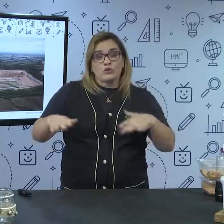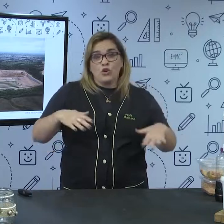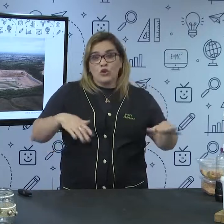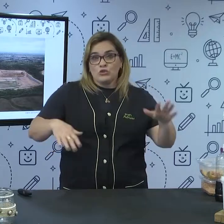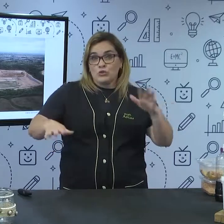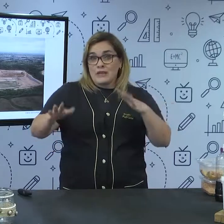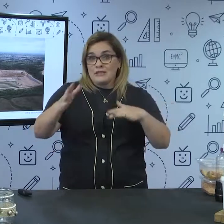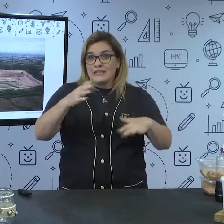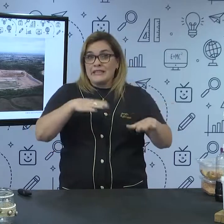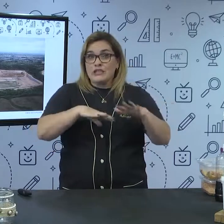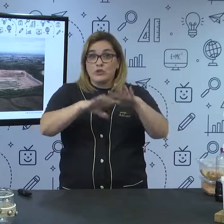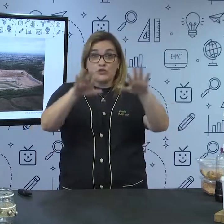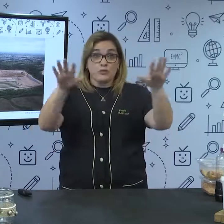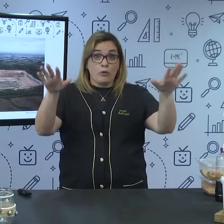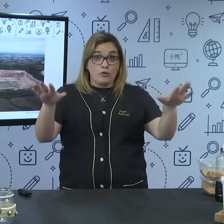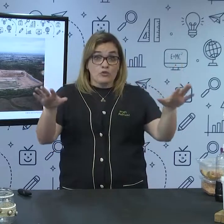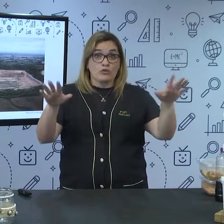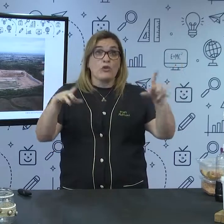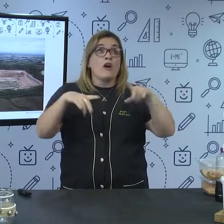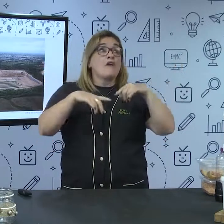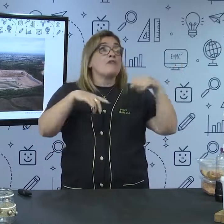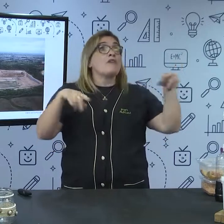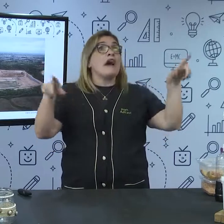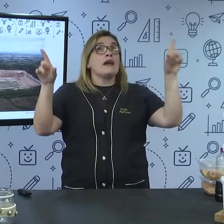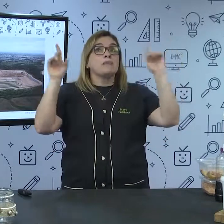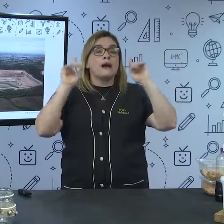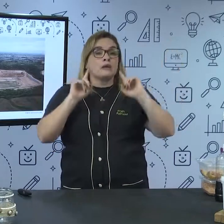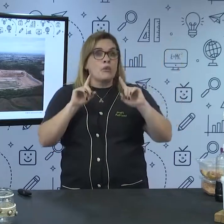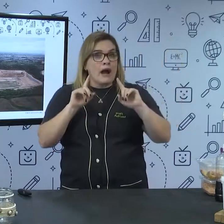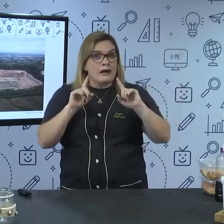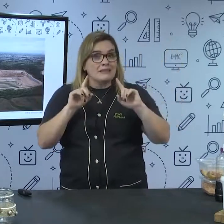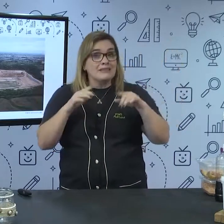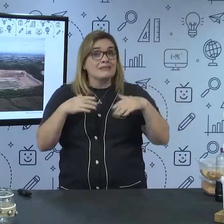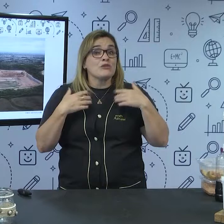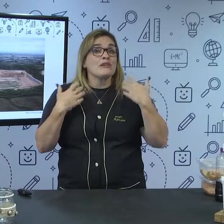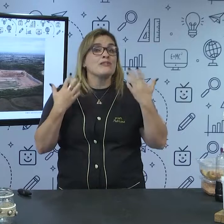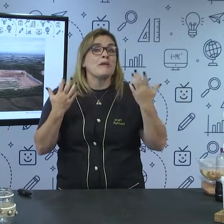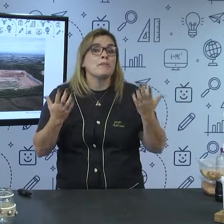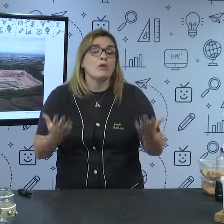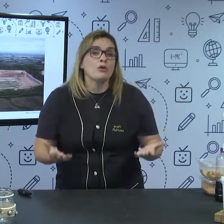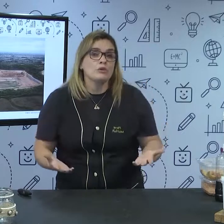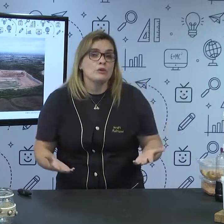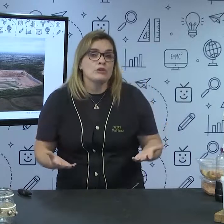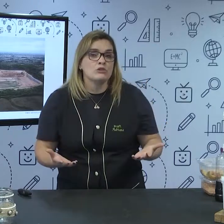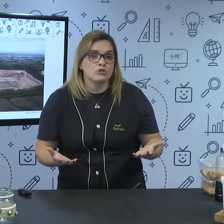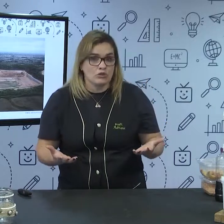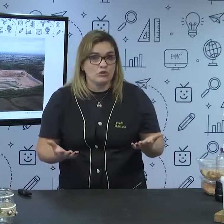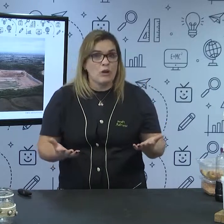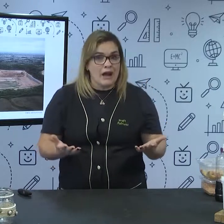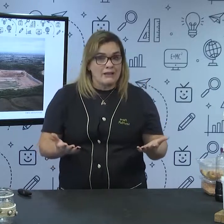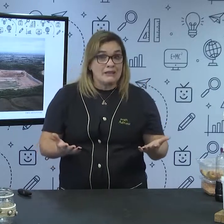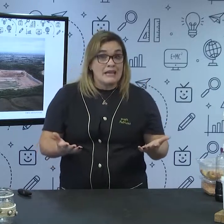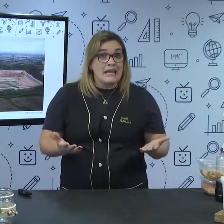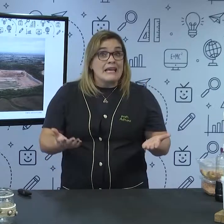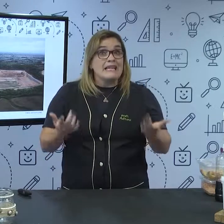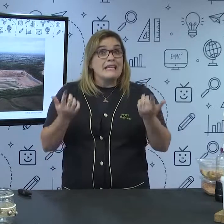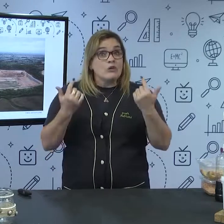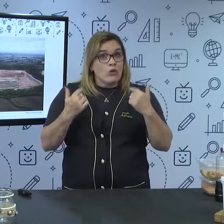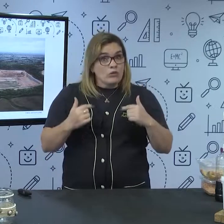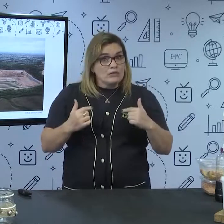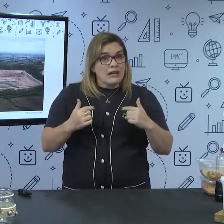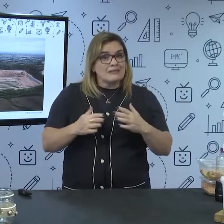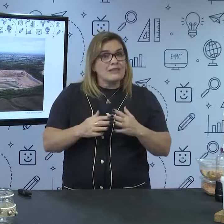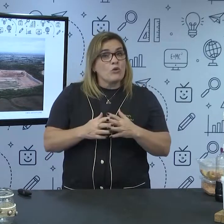produzidos por todo esse lixo exposto vai para o ar, então ele vai poluir o nosso ar.